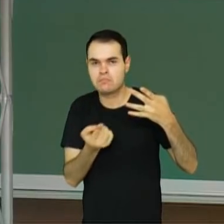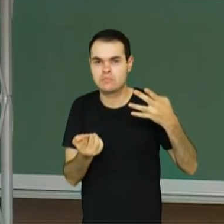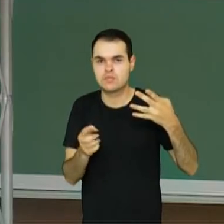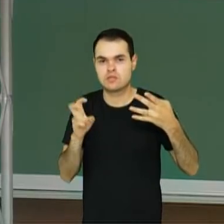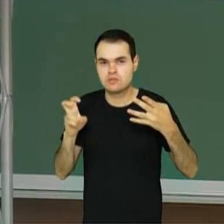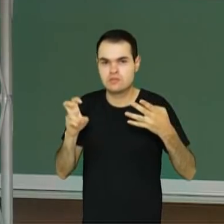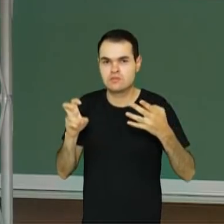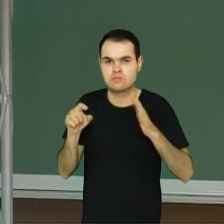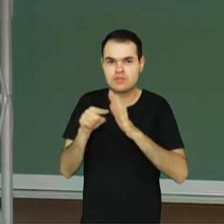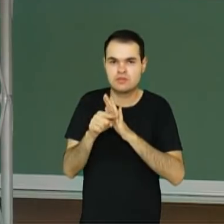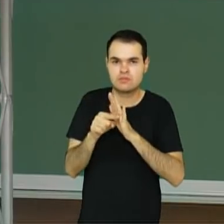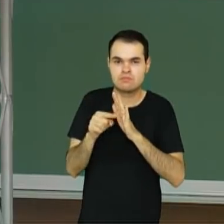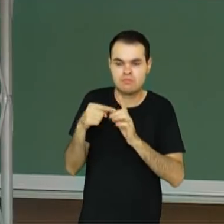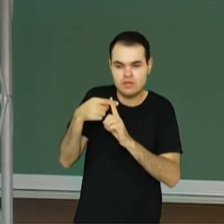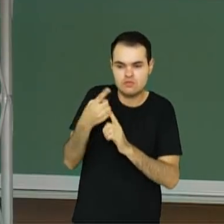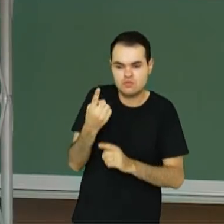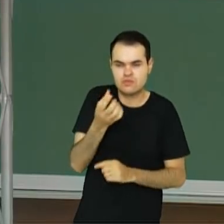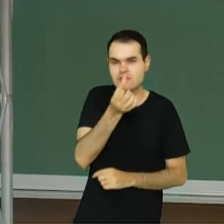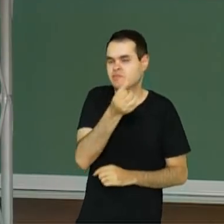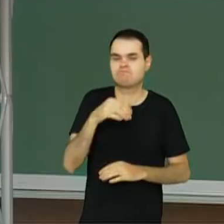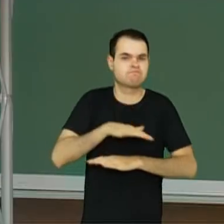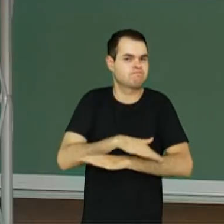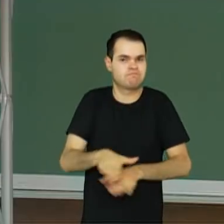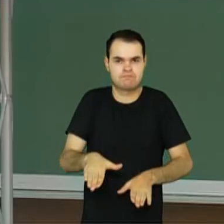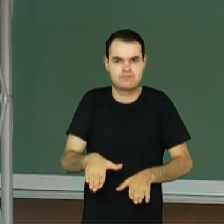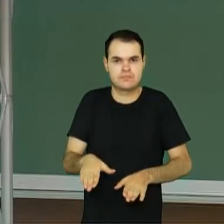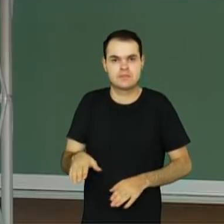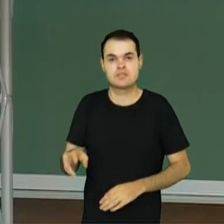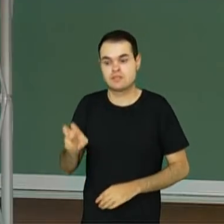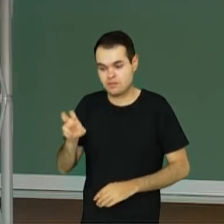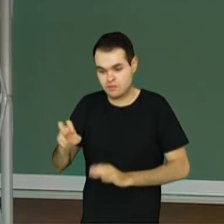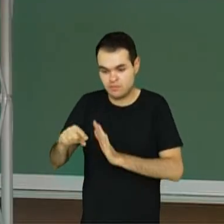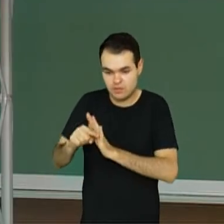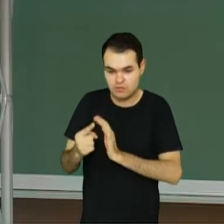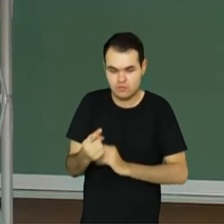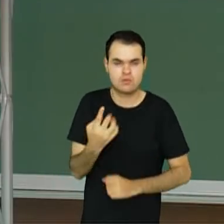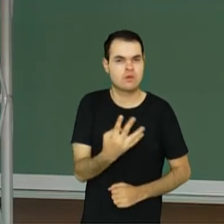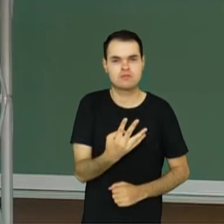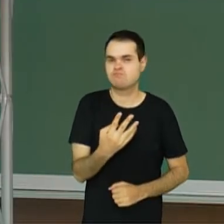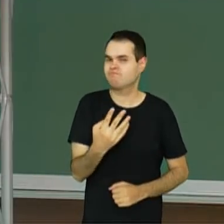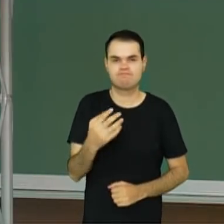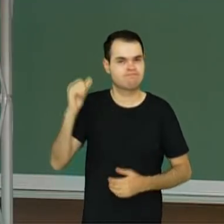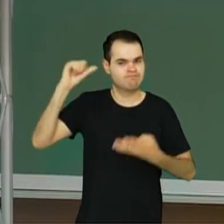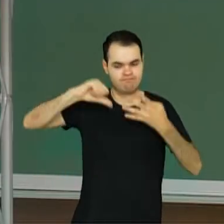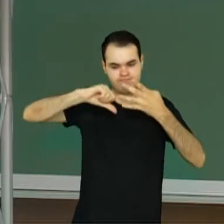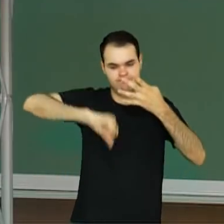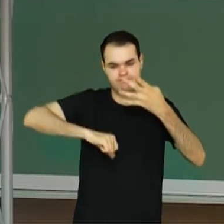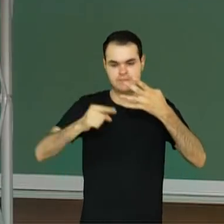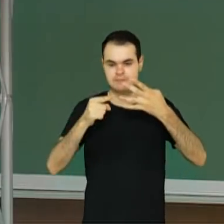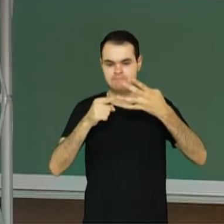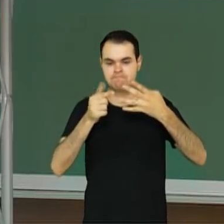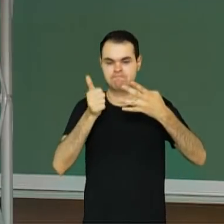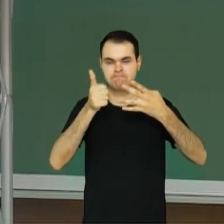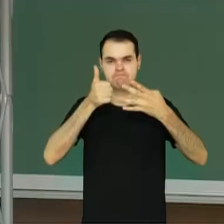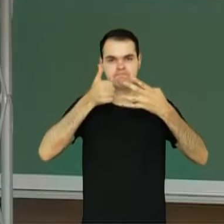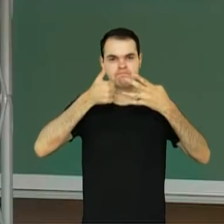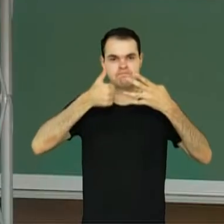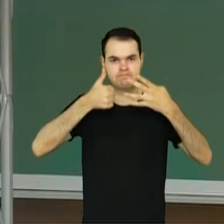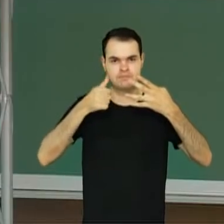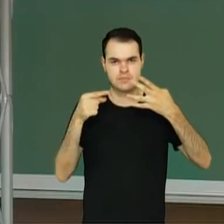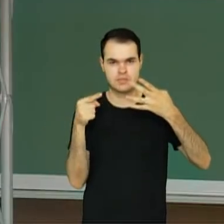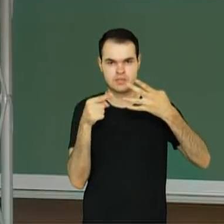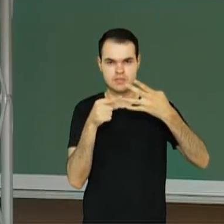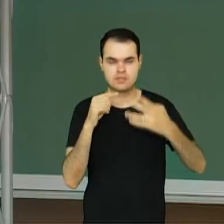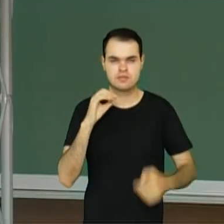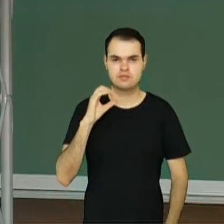Pronto, acabou. Não resolve a primeira. E 5 menos 1 é 4. Não resolve a segunda, então a letra D está fora. Tá? A resposta correta seria o quê?